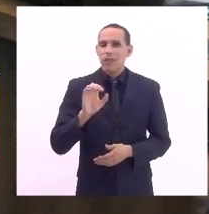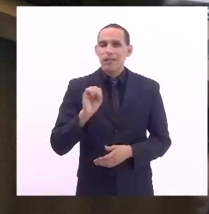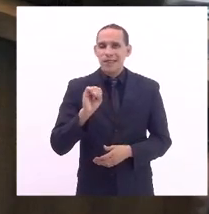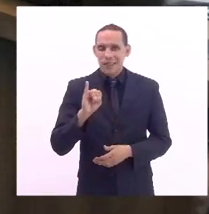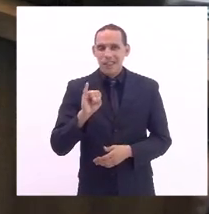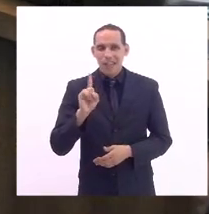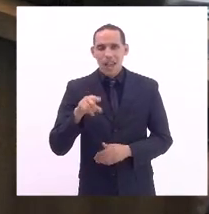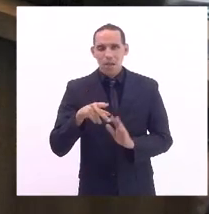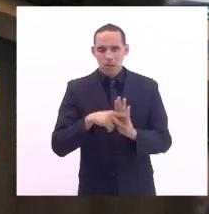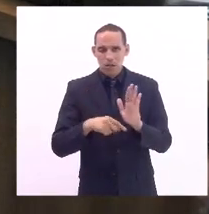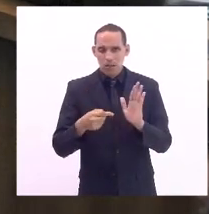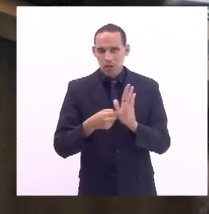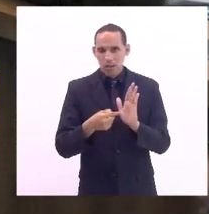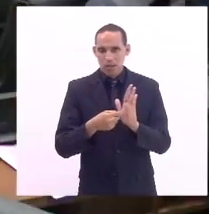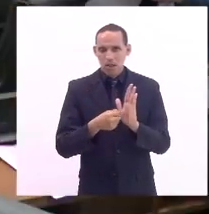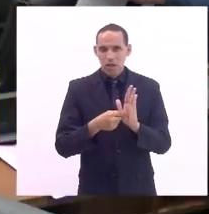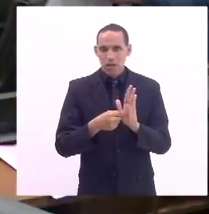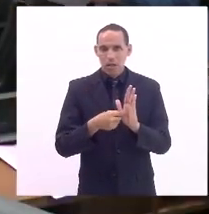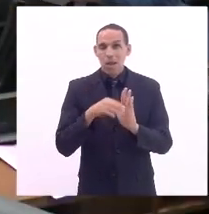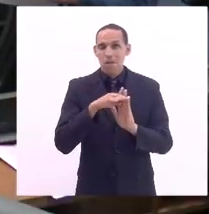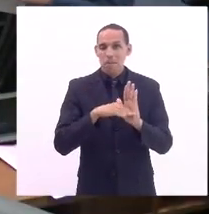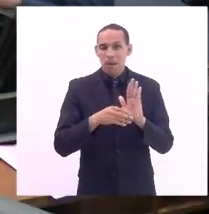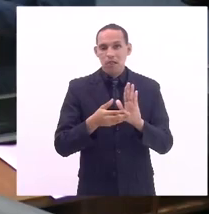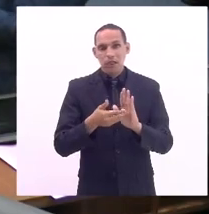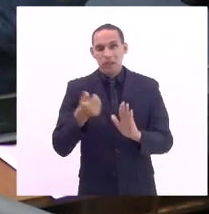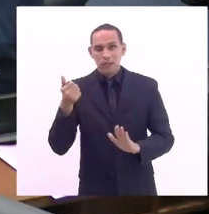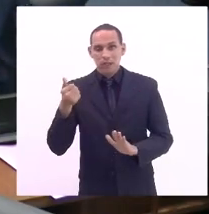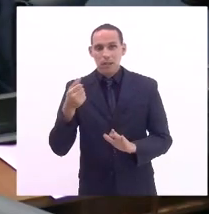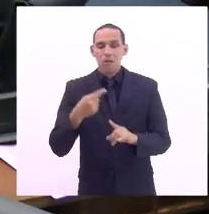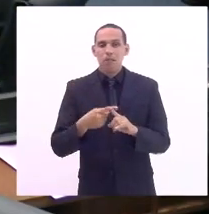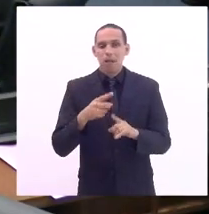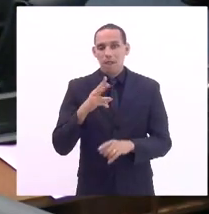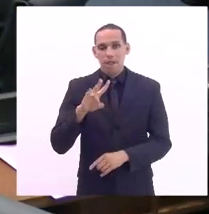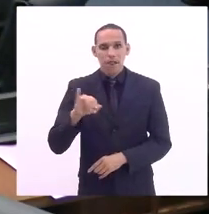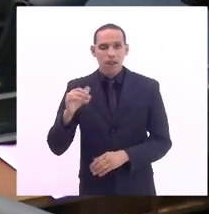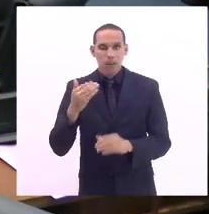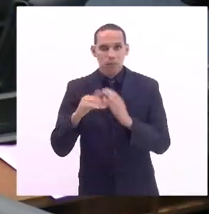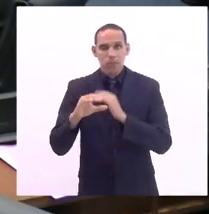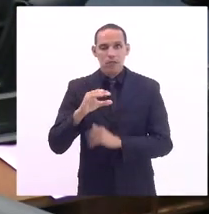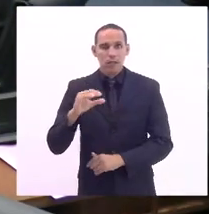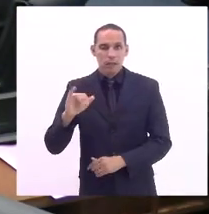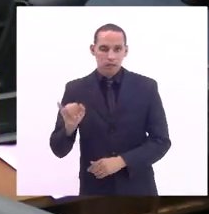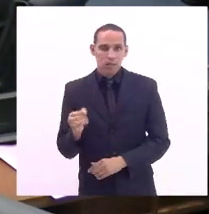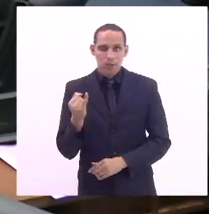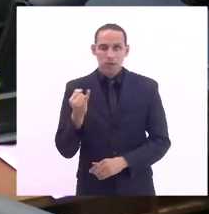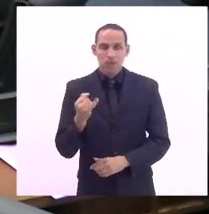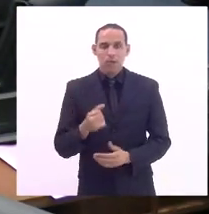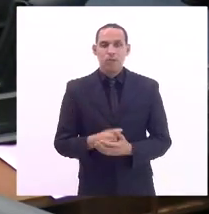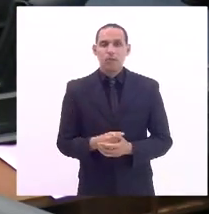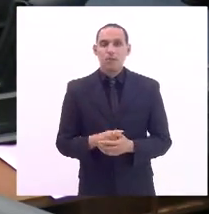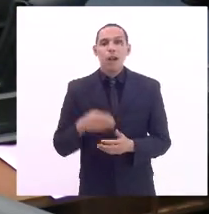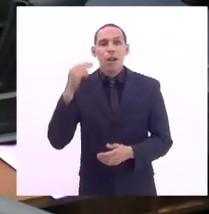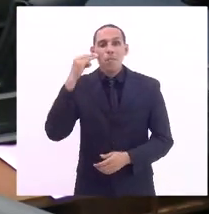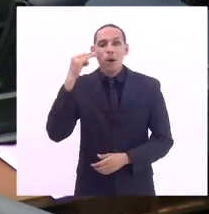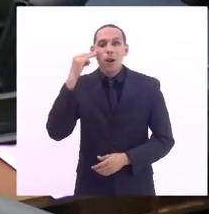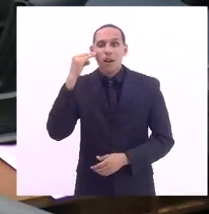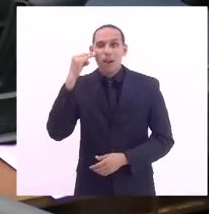esse projeto, vai sair de pauta, porque nós vamos remeter a CCJ. E já vou... Perfeito. Mônica!